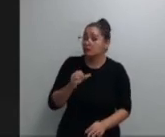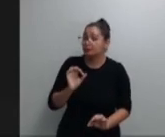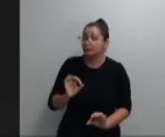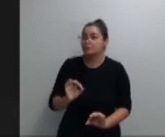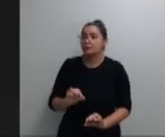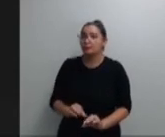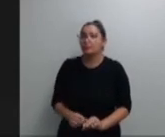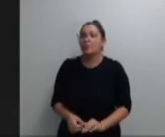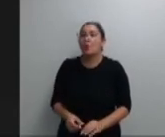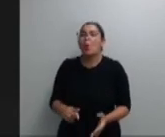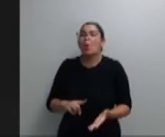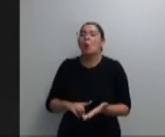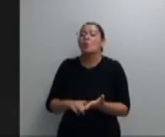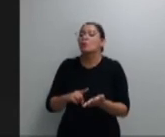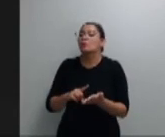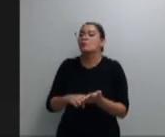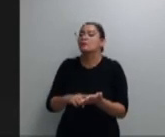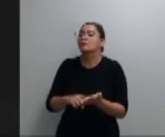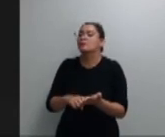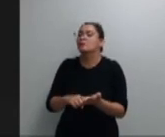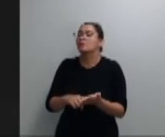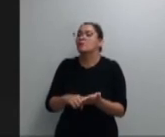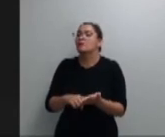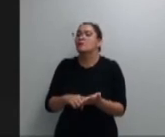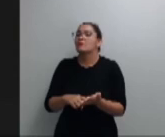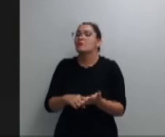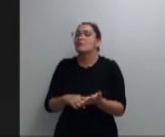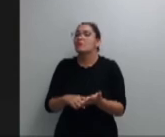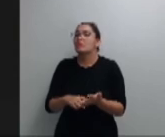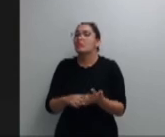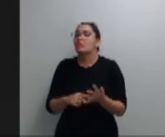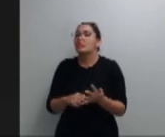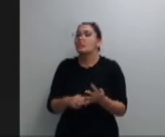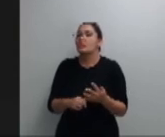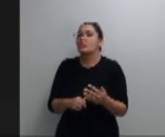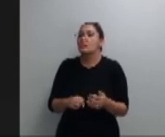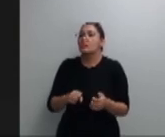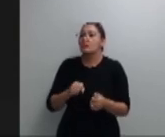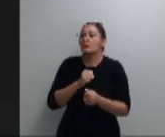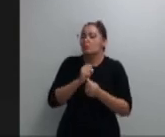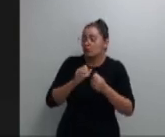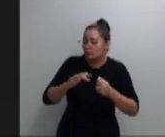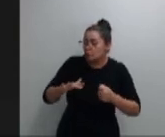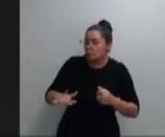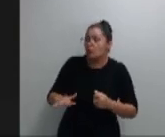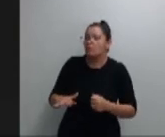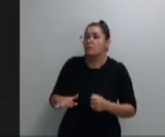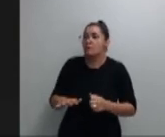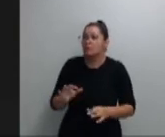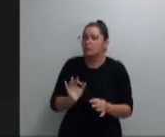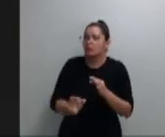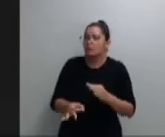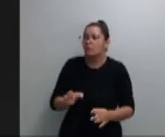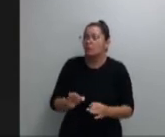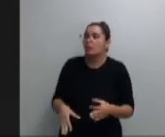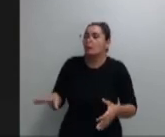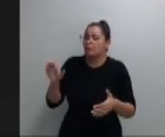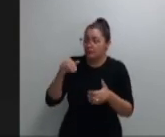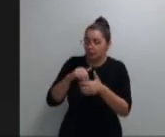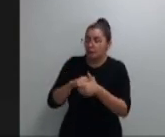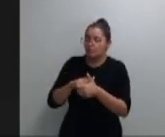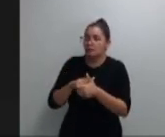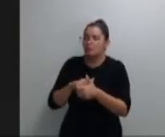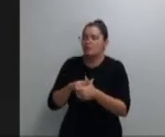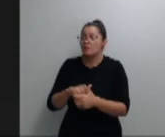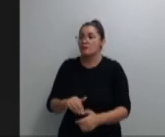eu fico só vencido a jurisprudência é no sentido do seu voto a jurisprudência é no